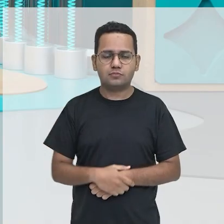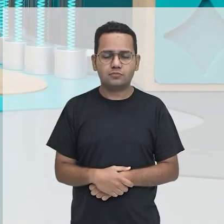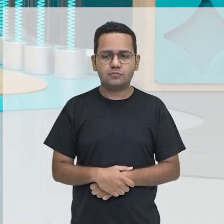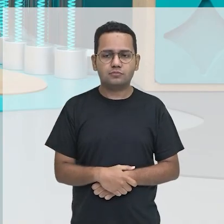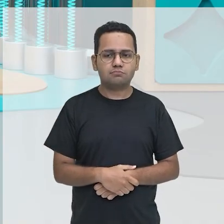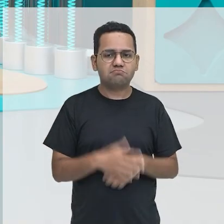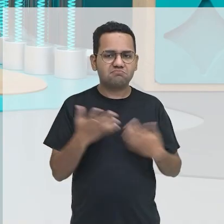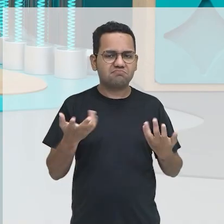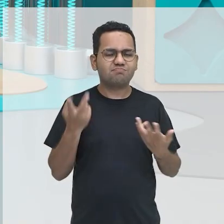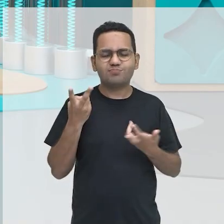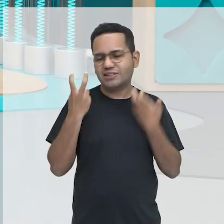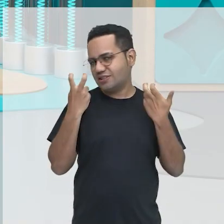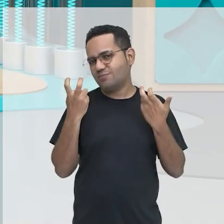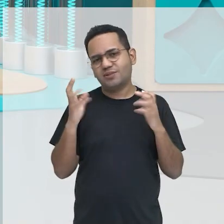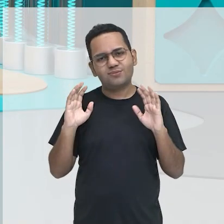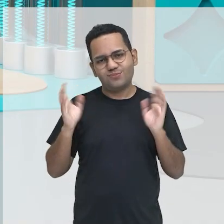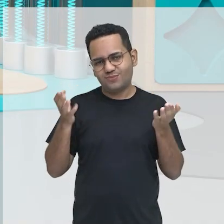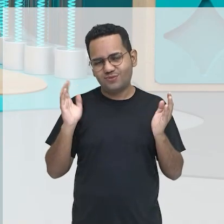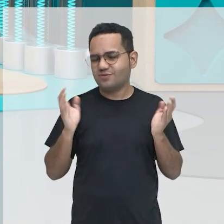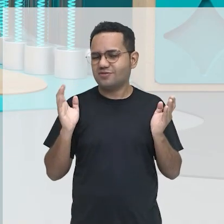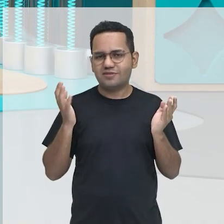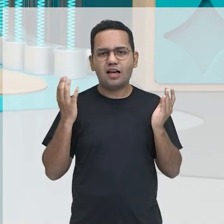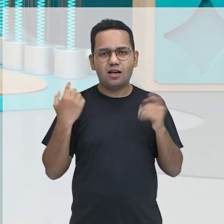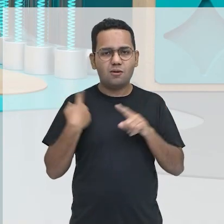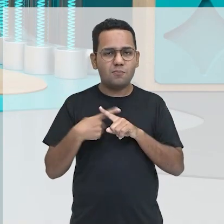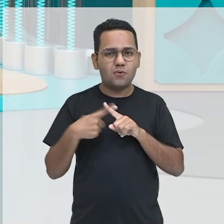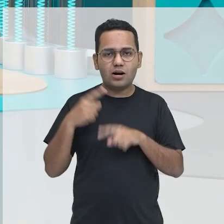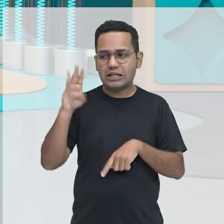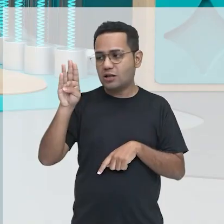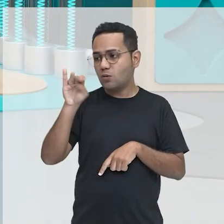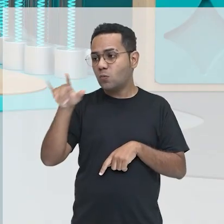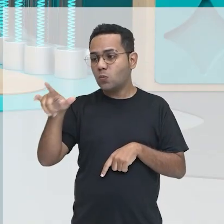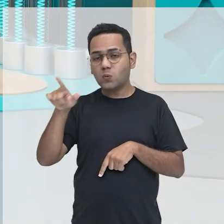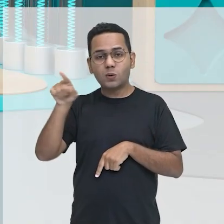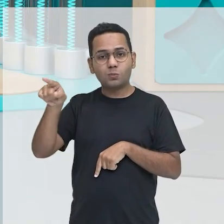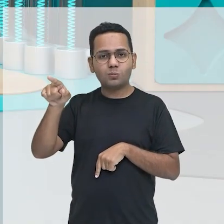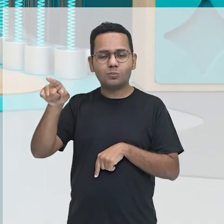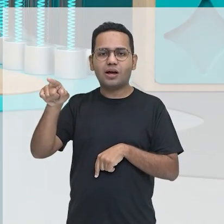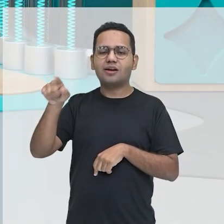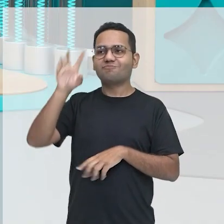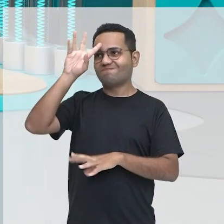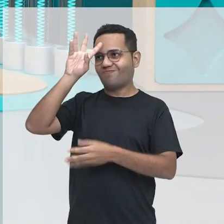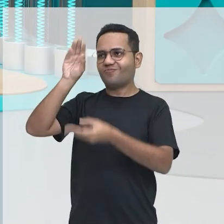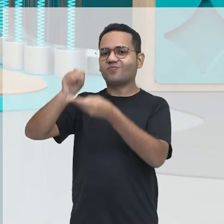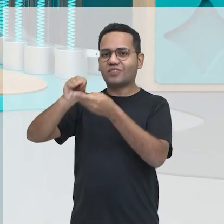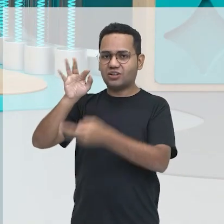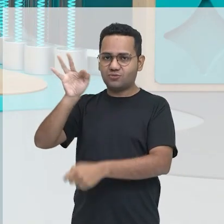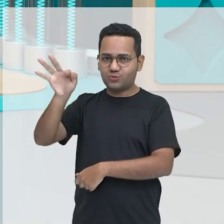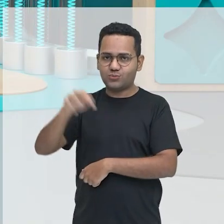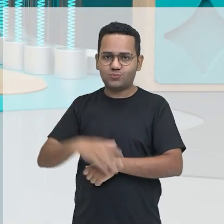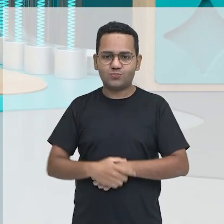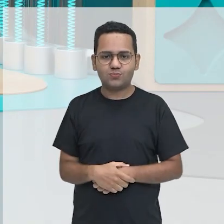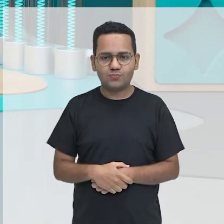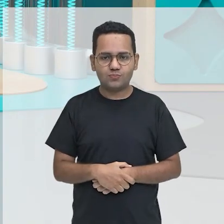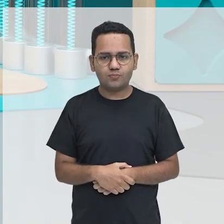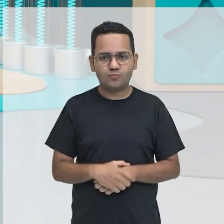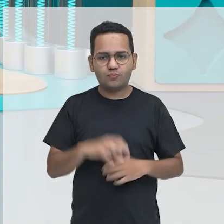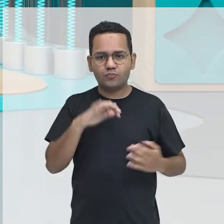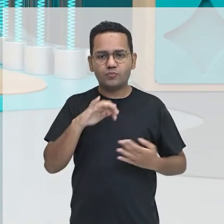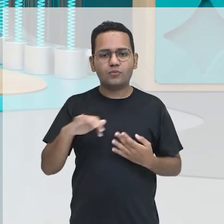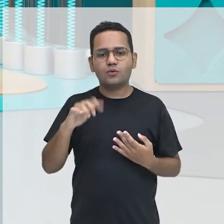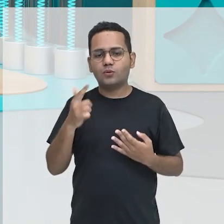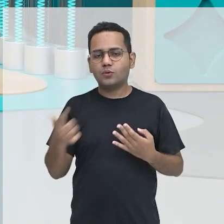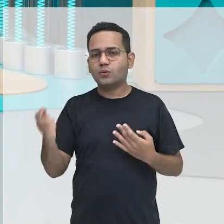futuro fica facilmente identificável pela presença do verbo auxiliar formador de futuro, will, tá certo? Outro exemplo